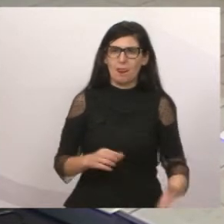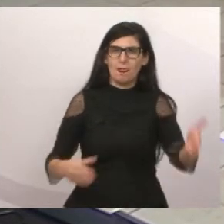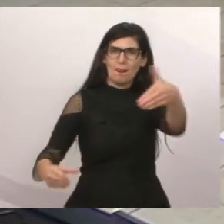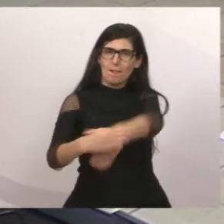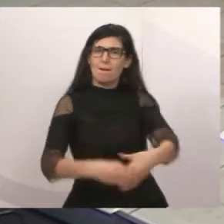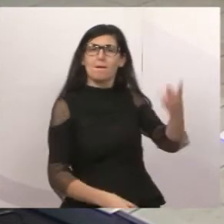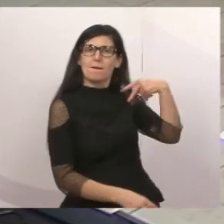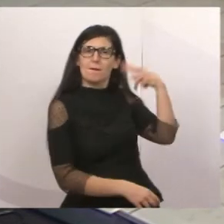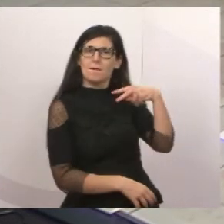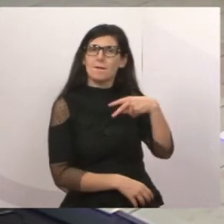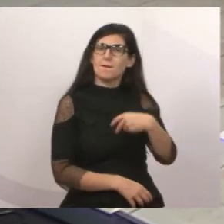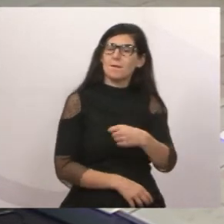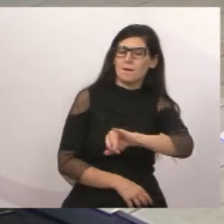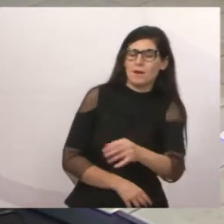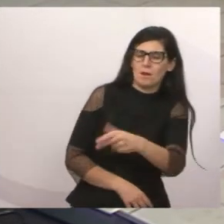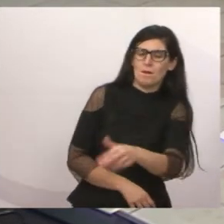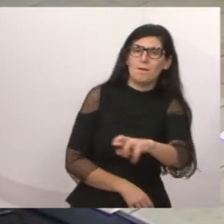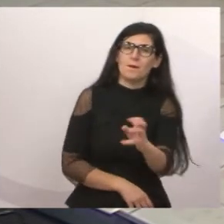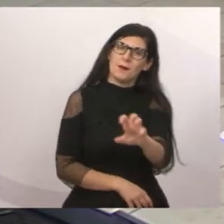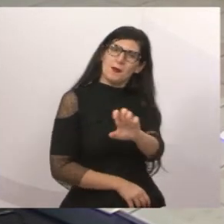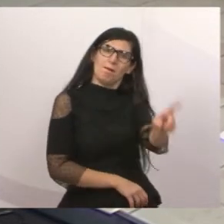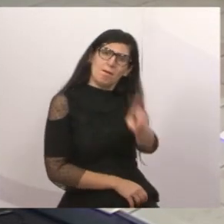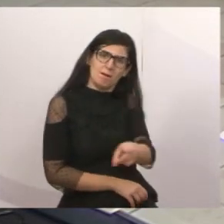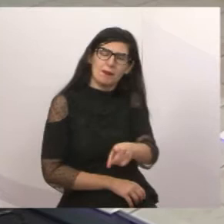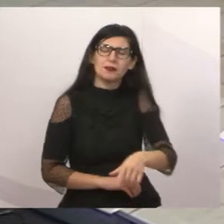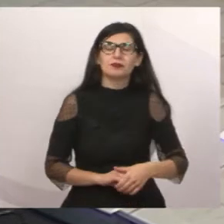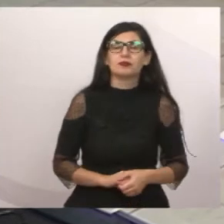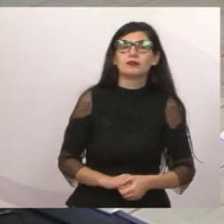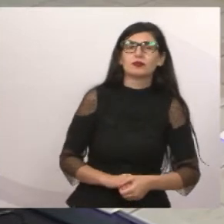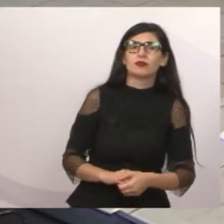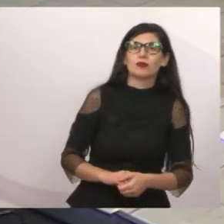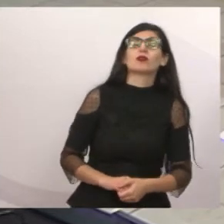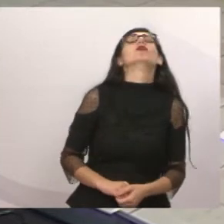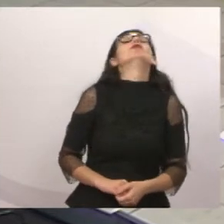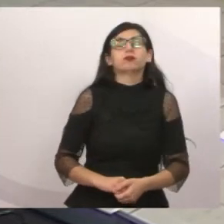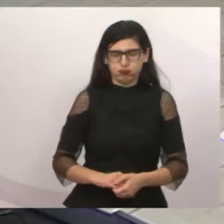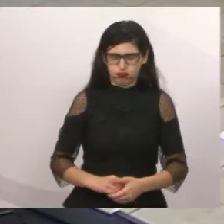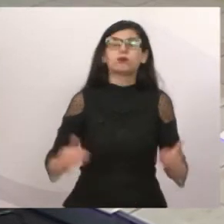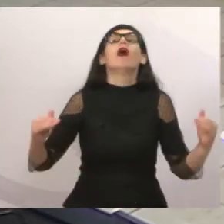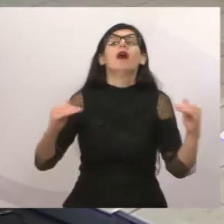Como vota o vereador Juarez Araújo? Voto favorável.